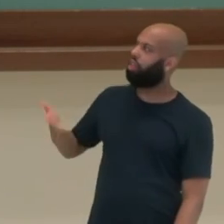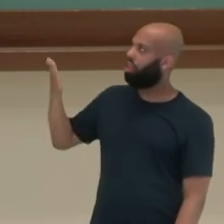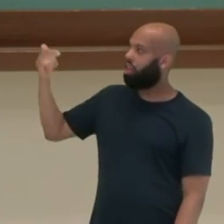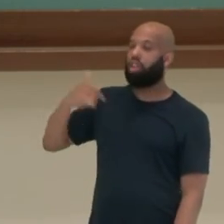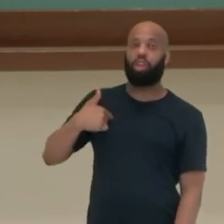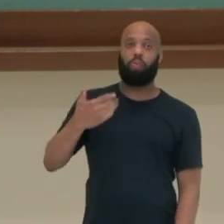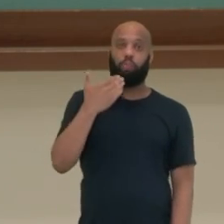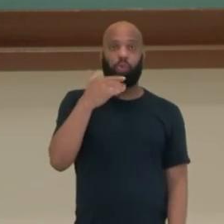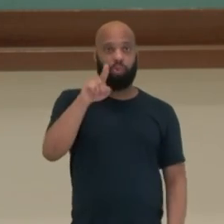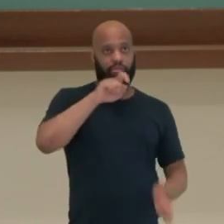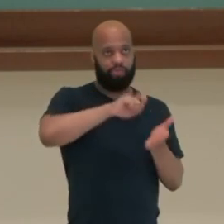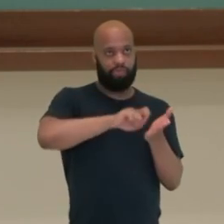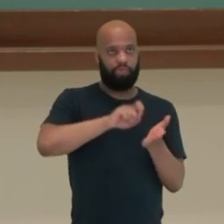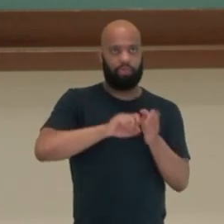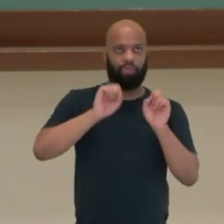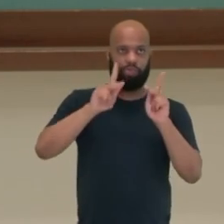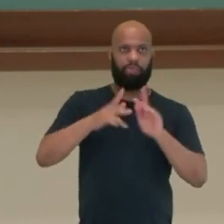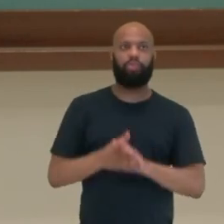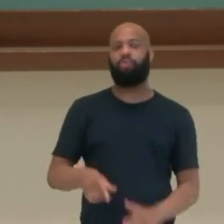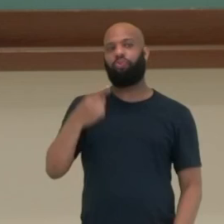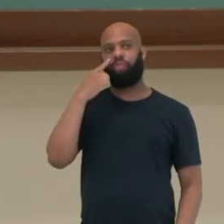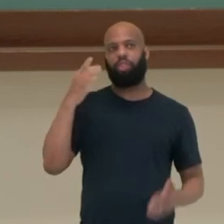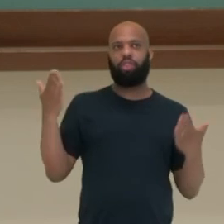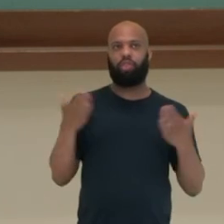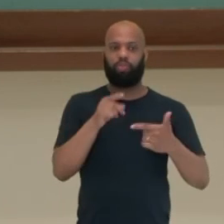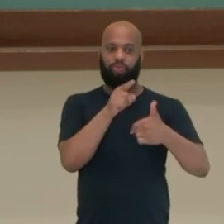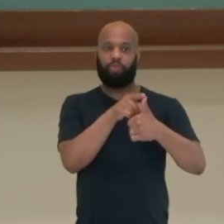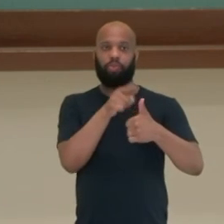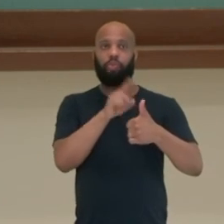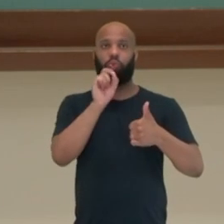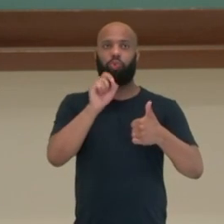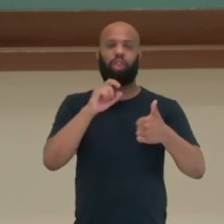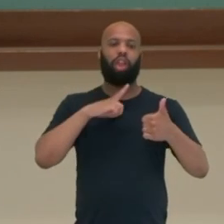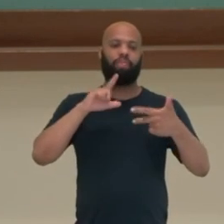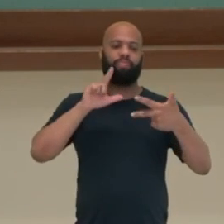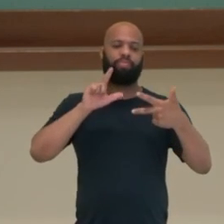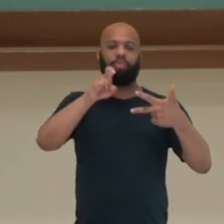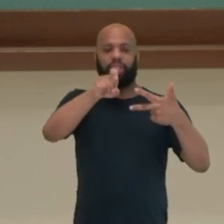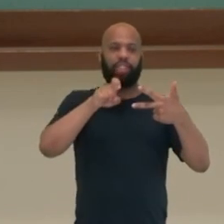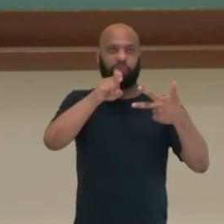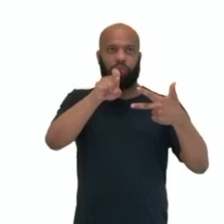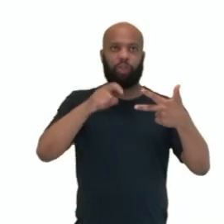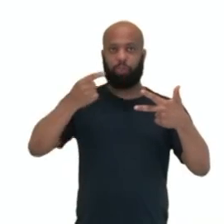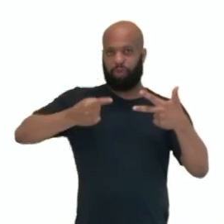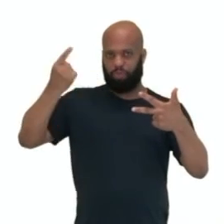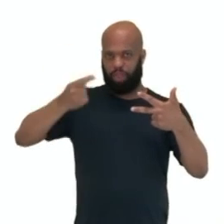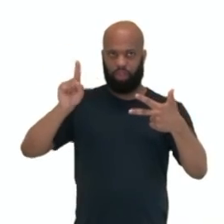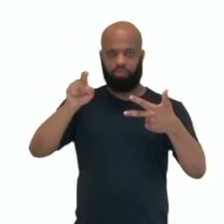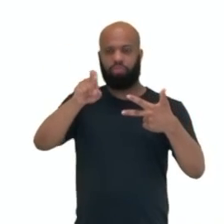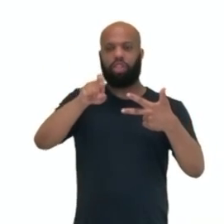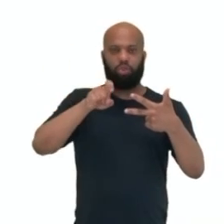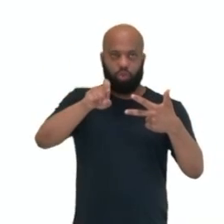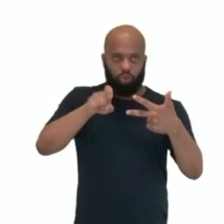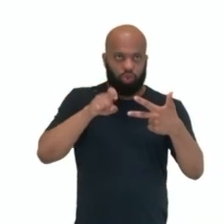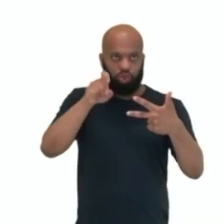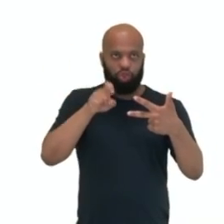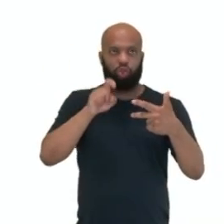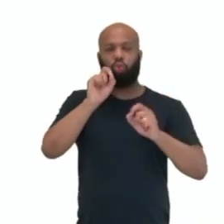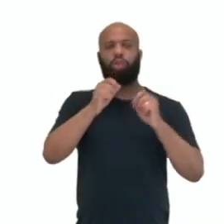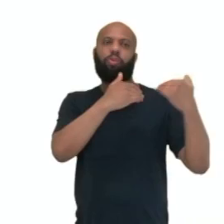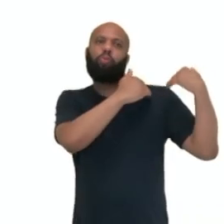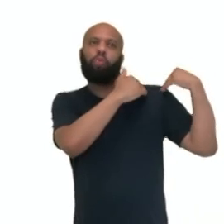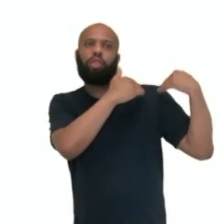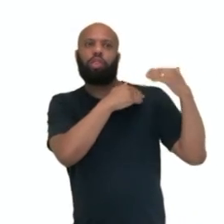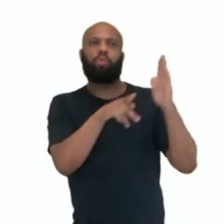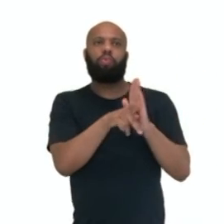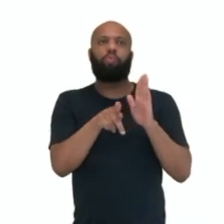era para vocês descreverem, tá? Vamos juntos aqui? Então, ali no primeiro prédio, nós temos o poder executivo, responsável